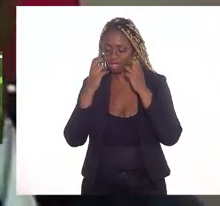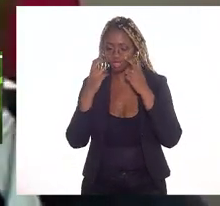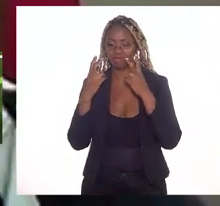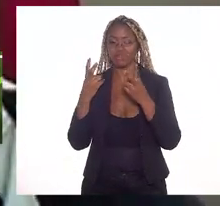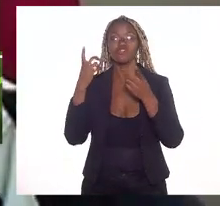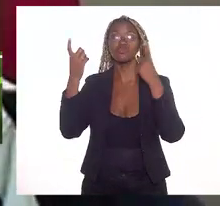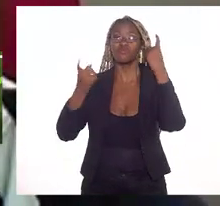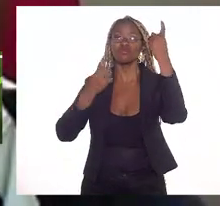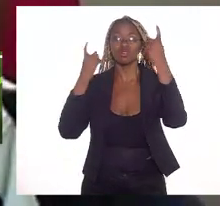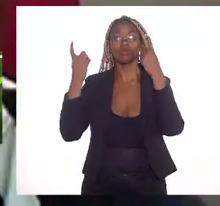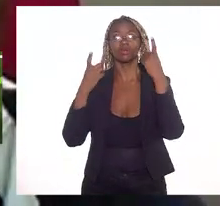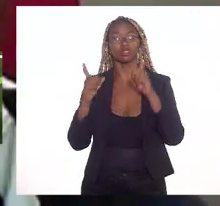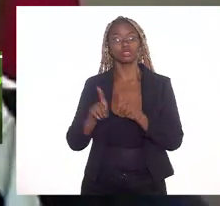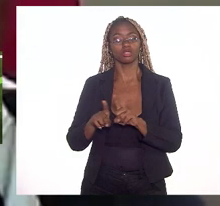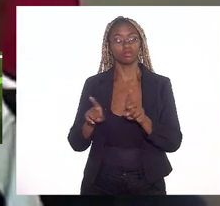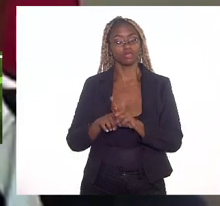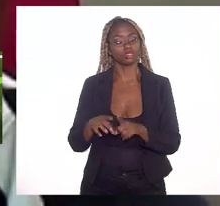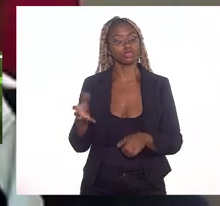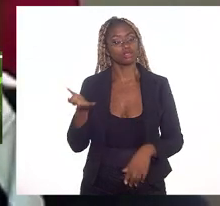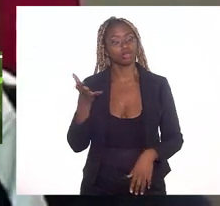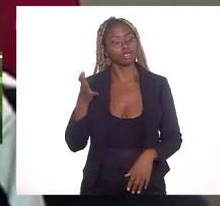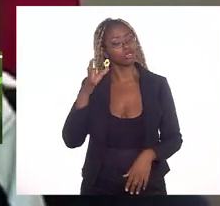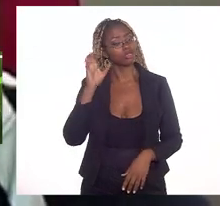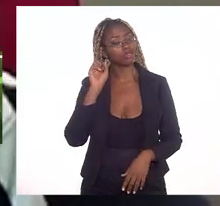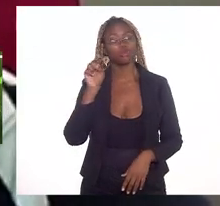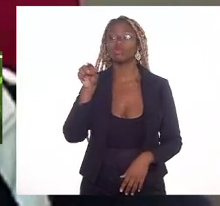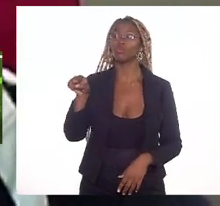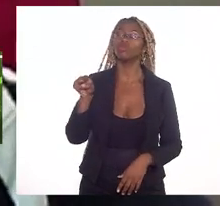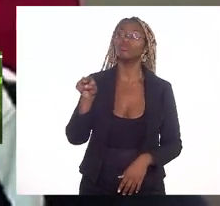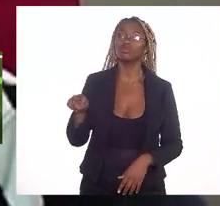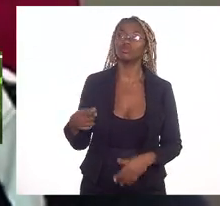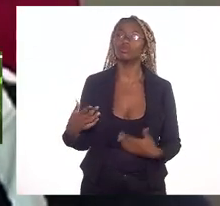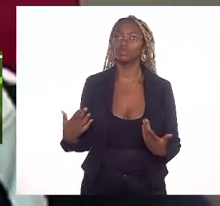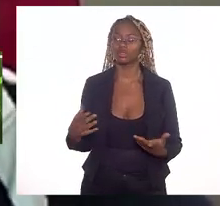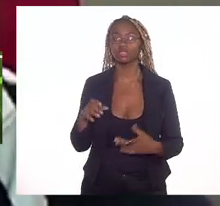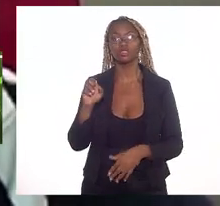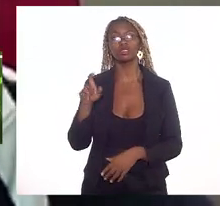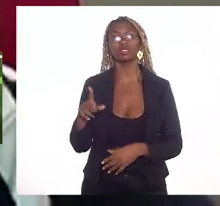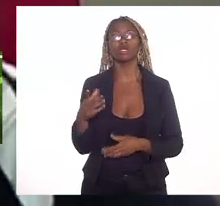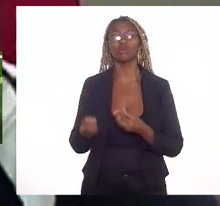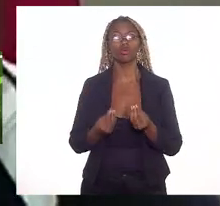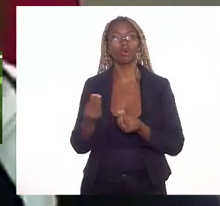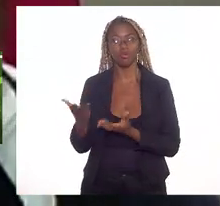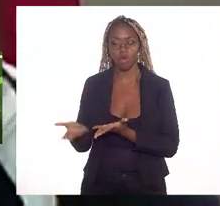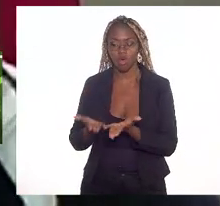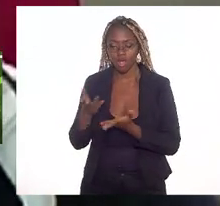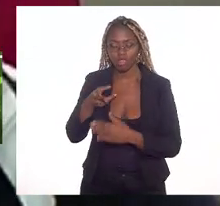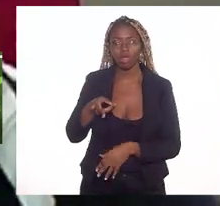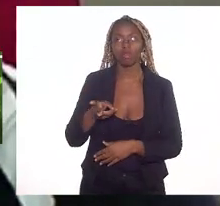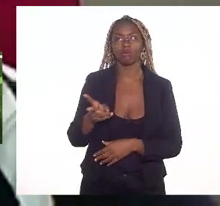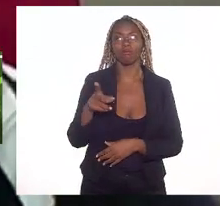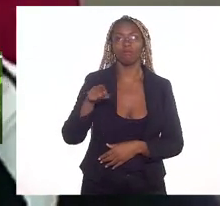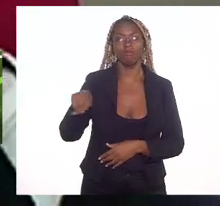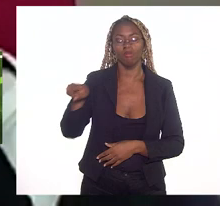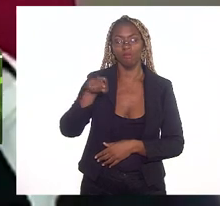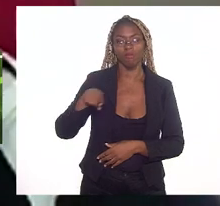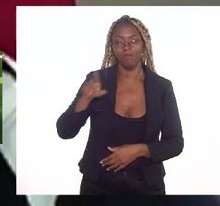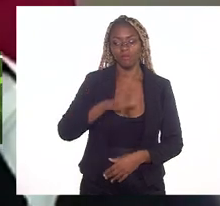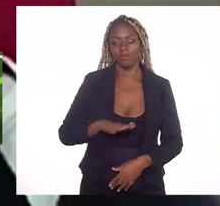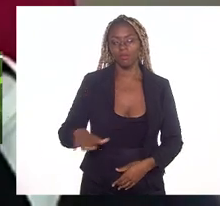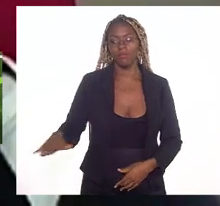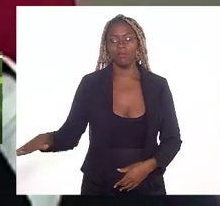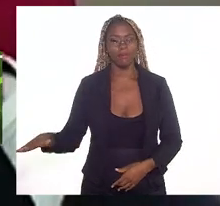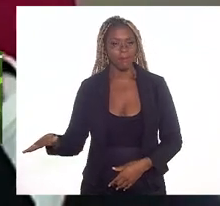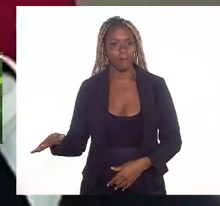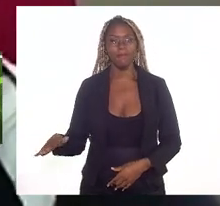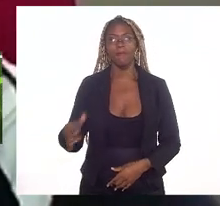muita preocupação, eu queria lhe ouvir nesse sentido, que é a manutenção do tratamento dessas